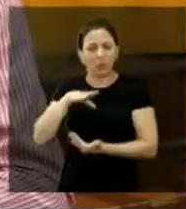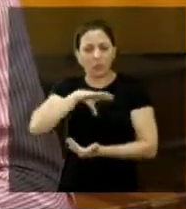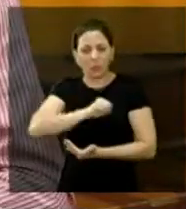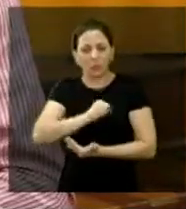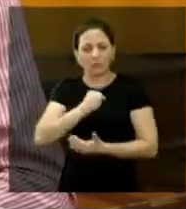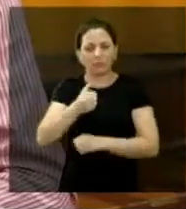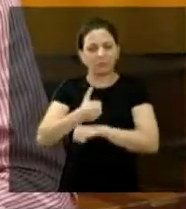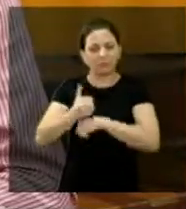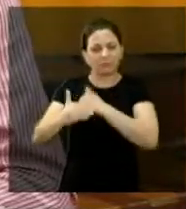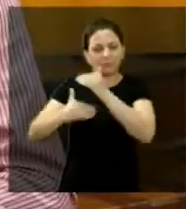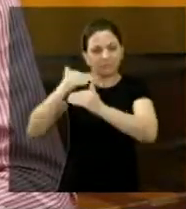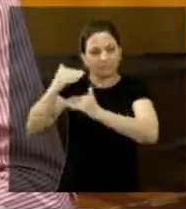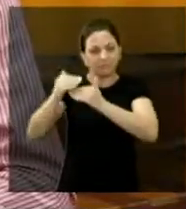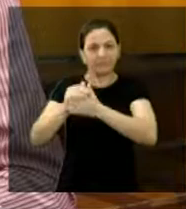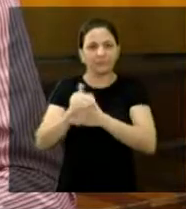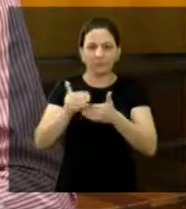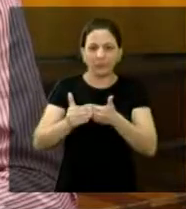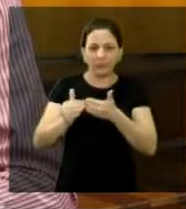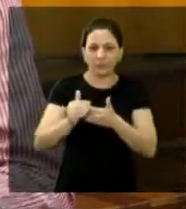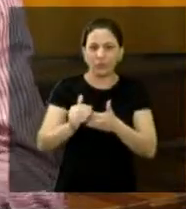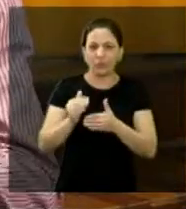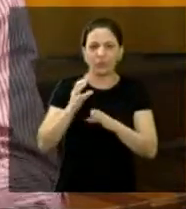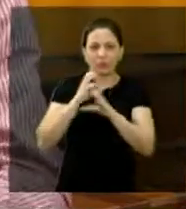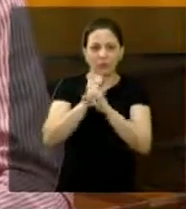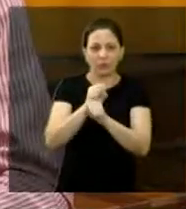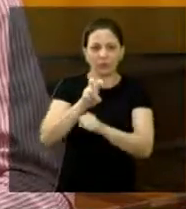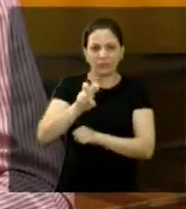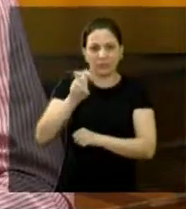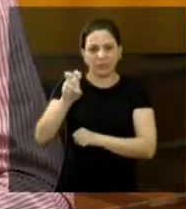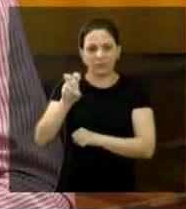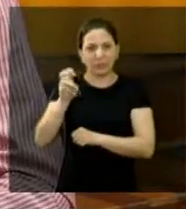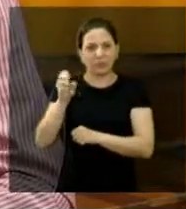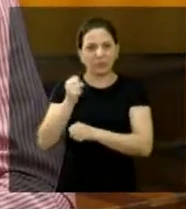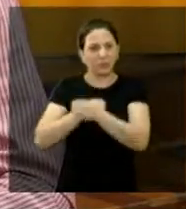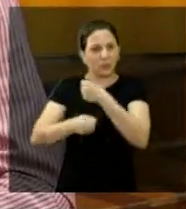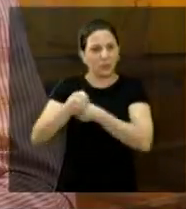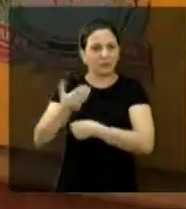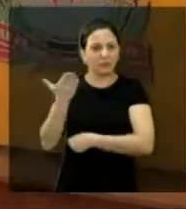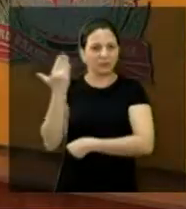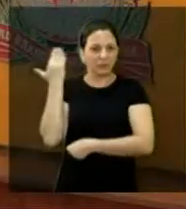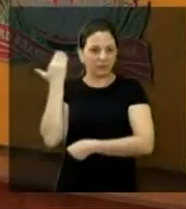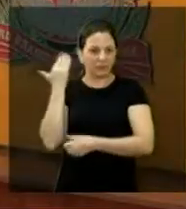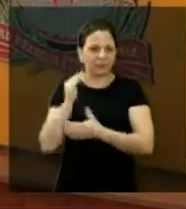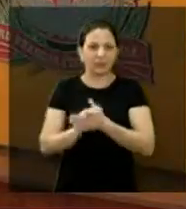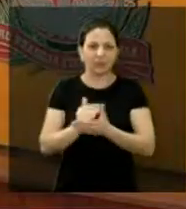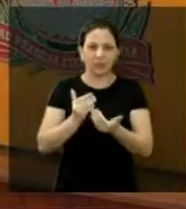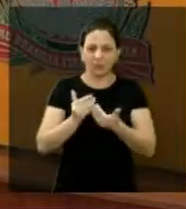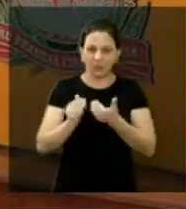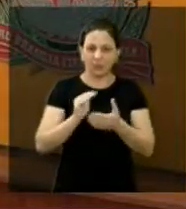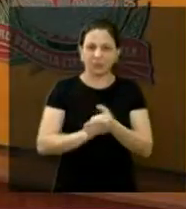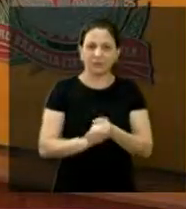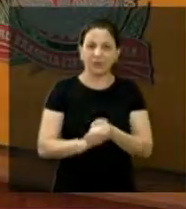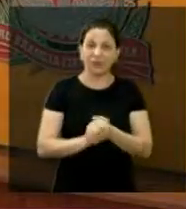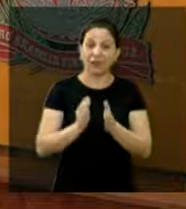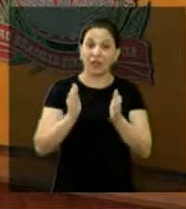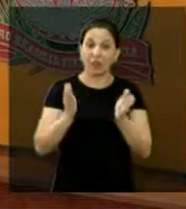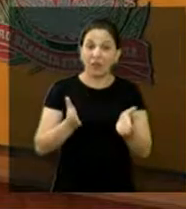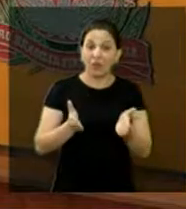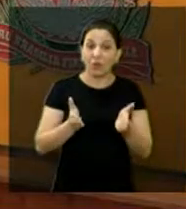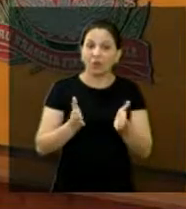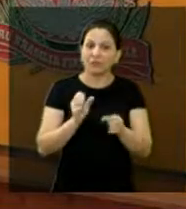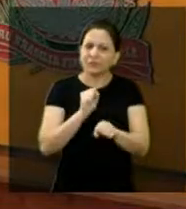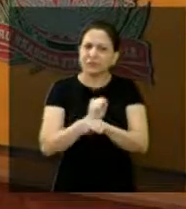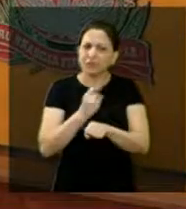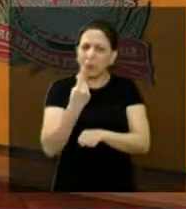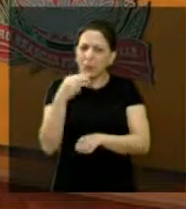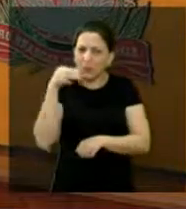começou, há 55 anos atrás. Só o começo da história, hein? Então vamos fazer o seguinte, espera um minutinho